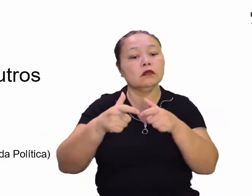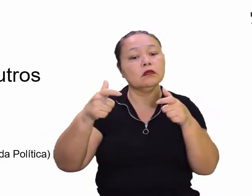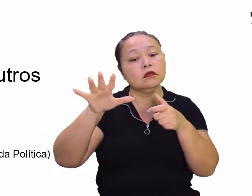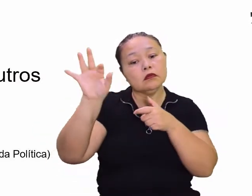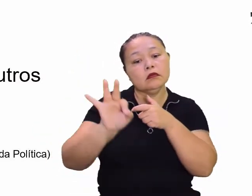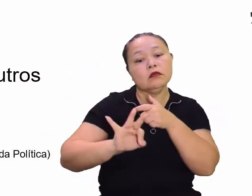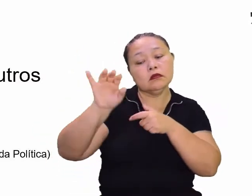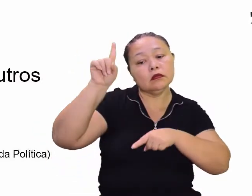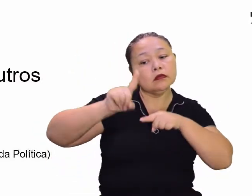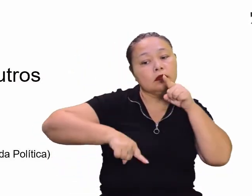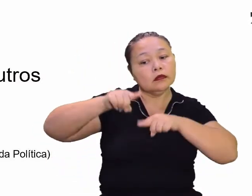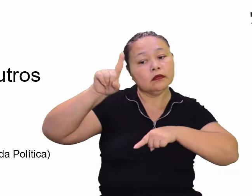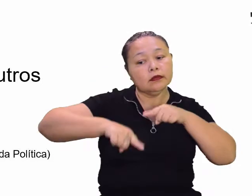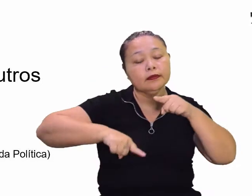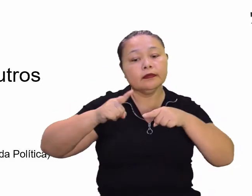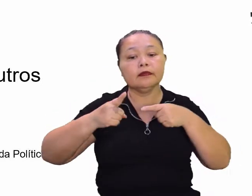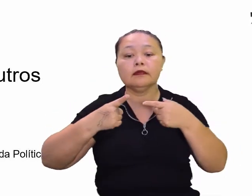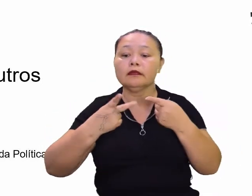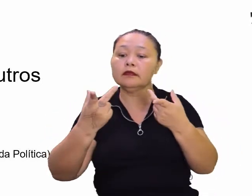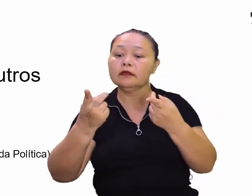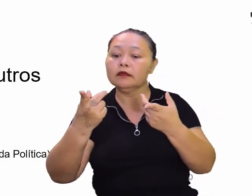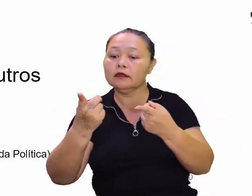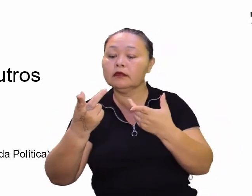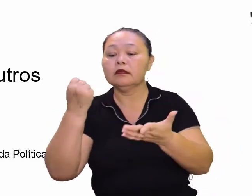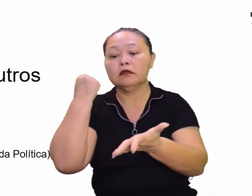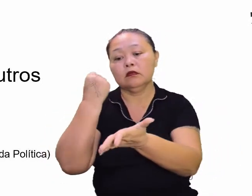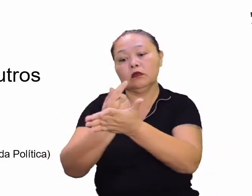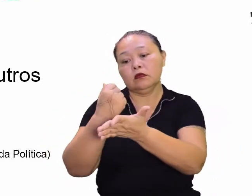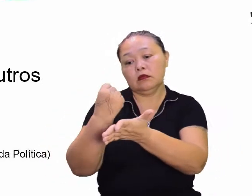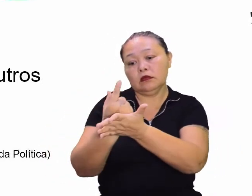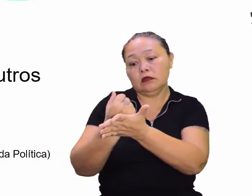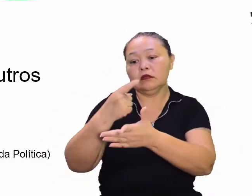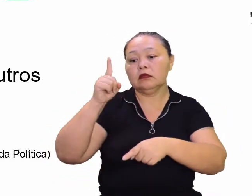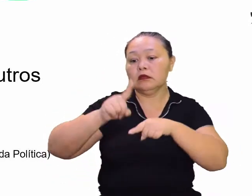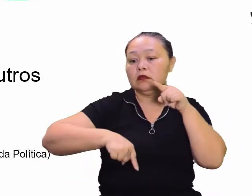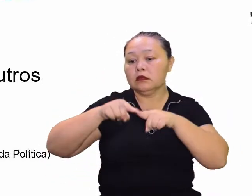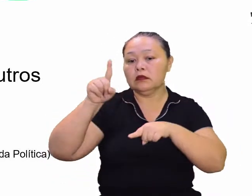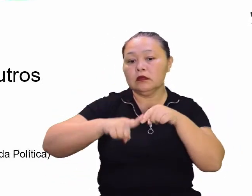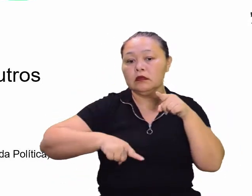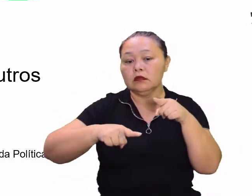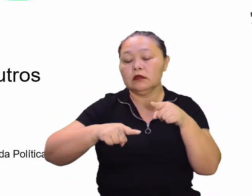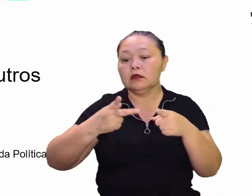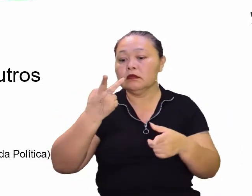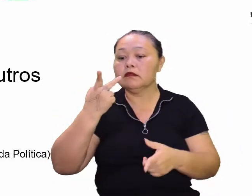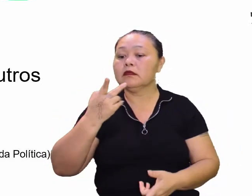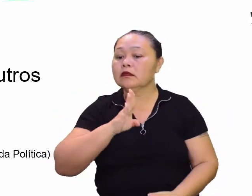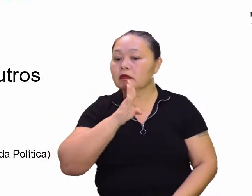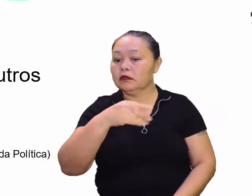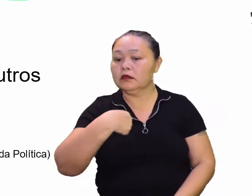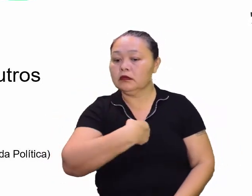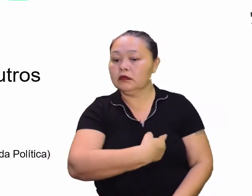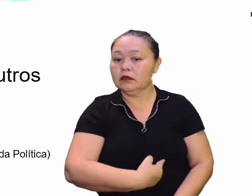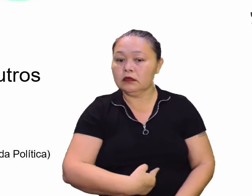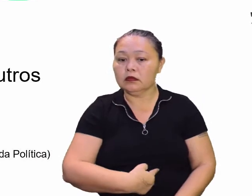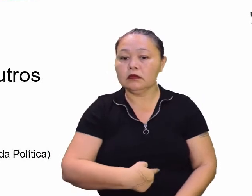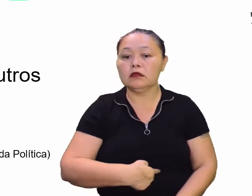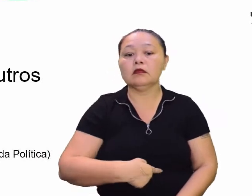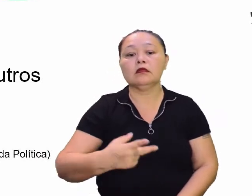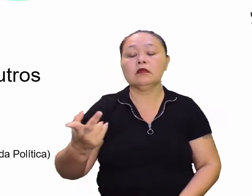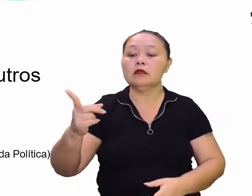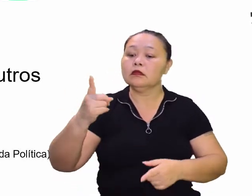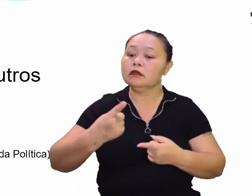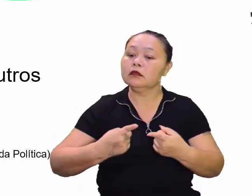Aumento dos índices de produção e exportação. A pauta chinesa de